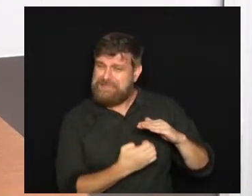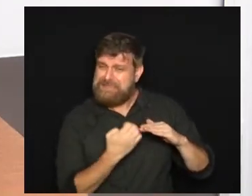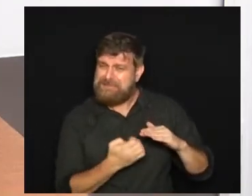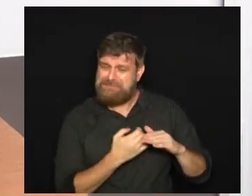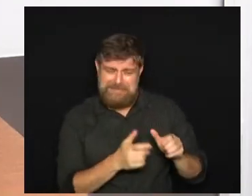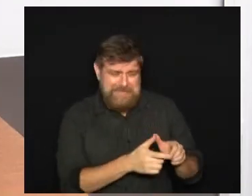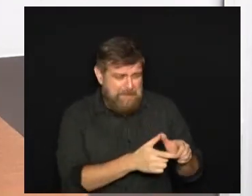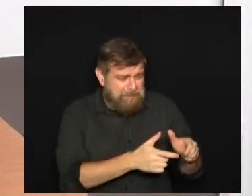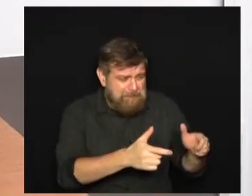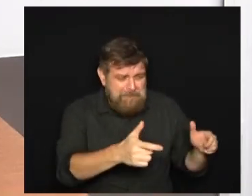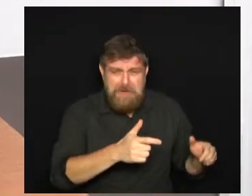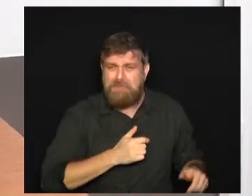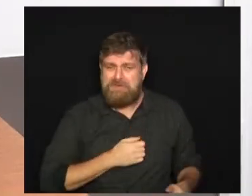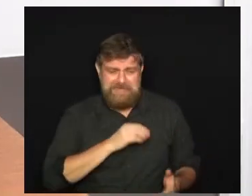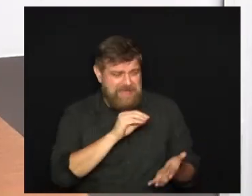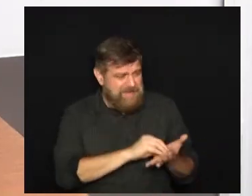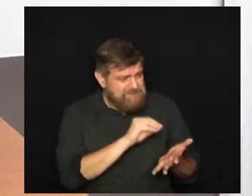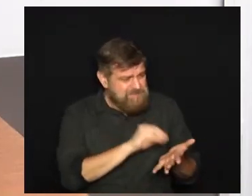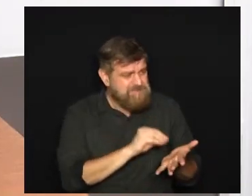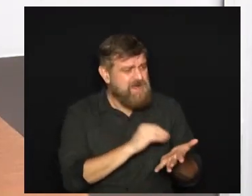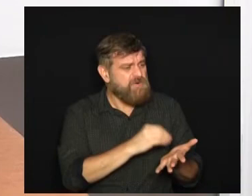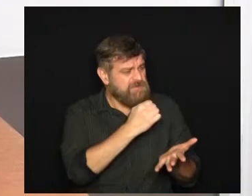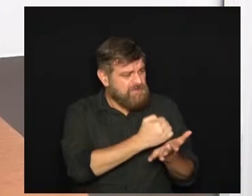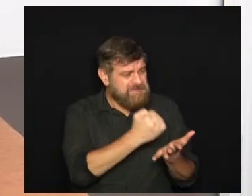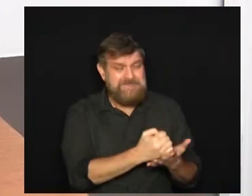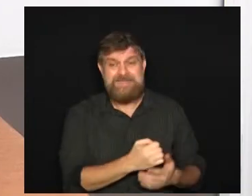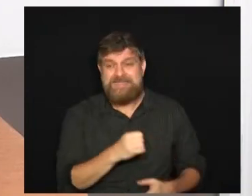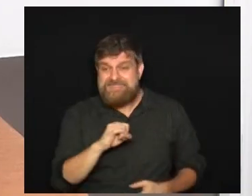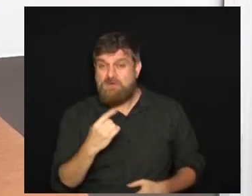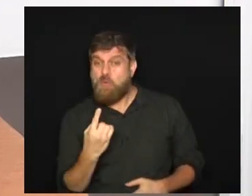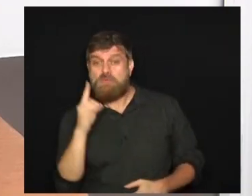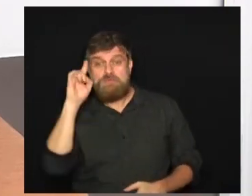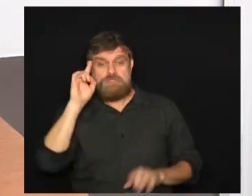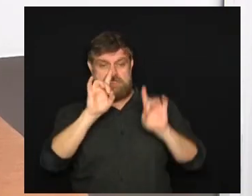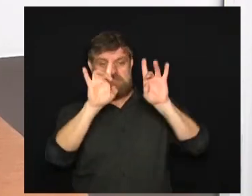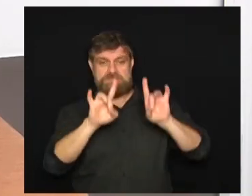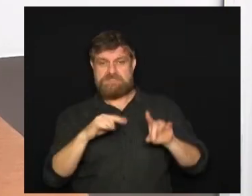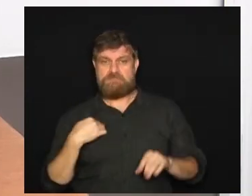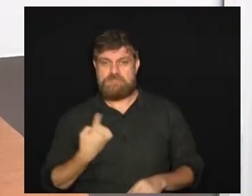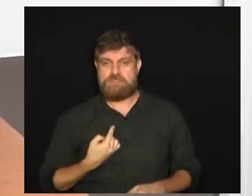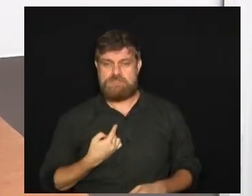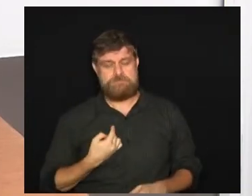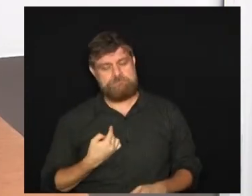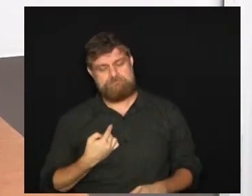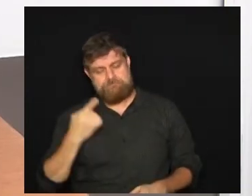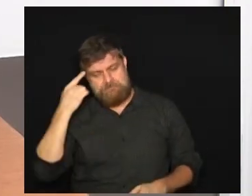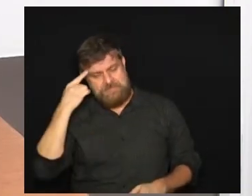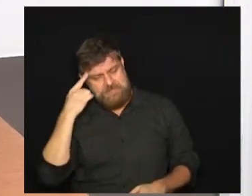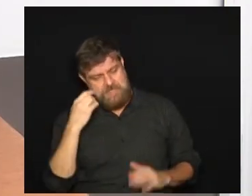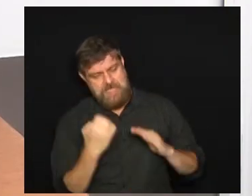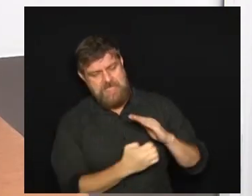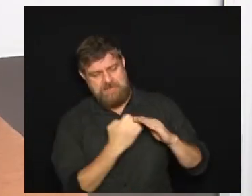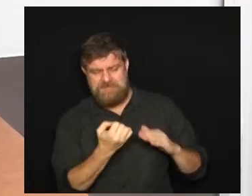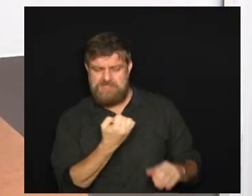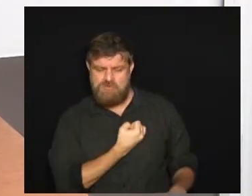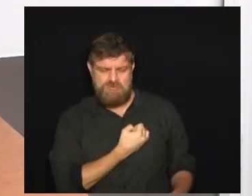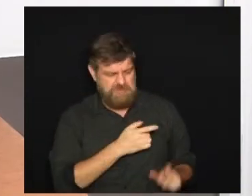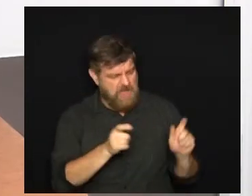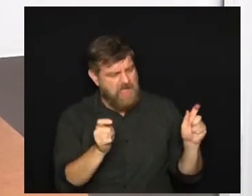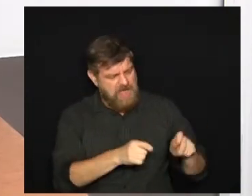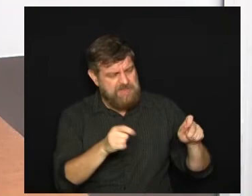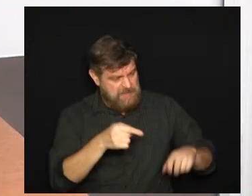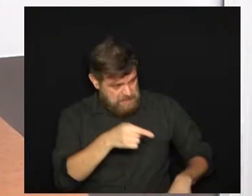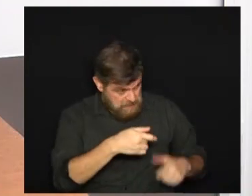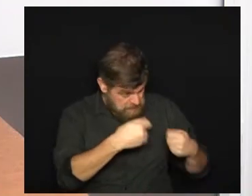pior ter, né? Então, se fosse um dia só, tudo bem. A gente pensa que tem ali um número pequeno de empresas que estão